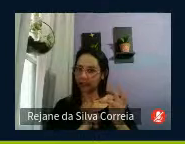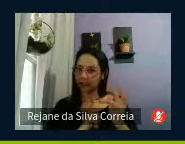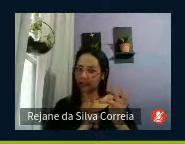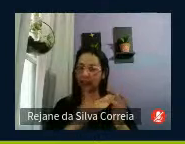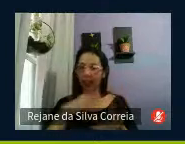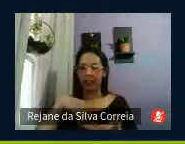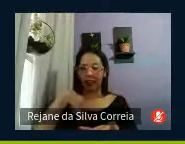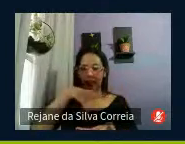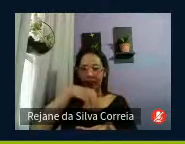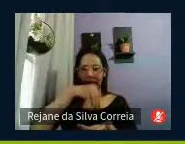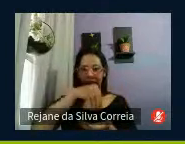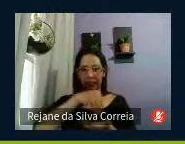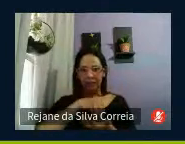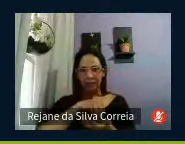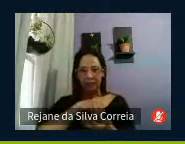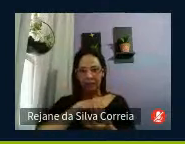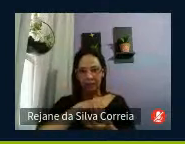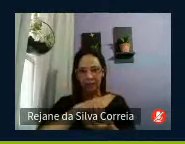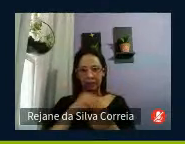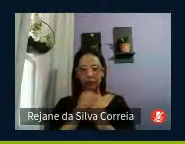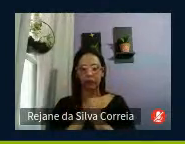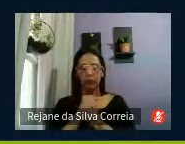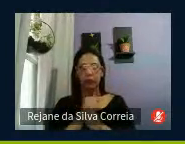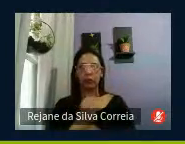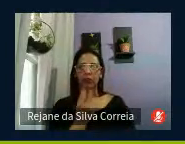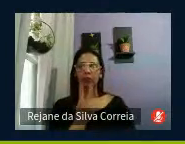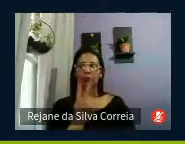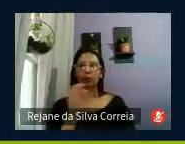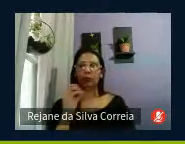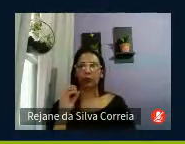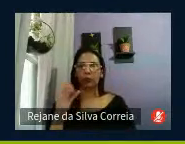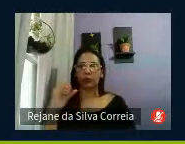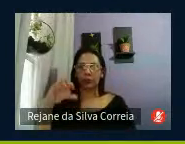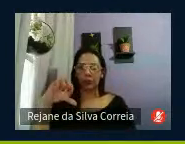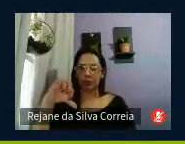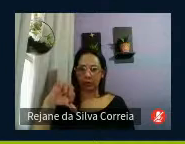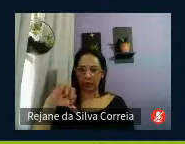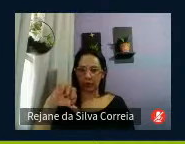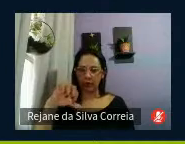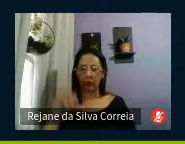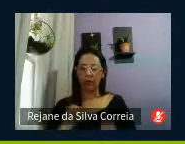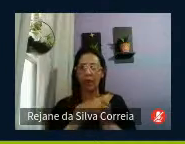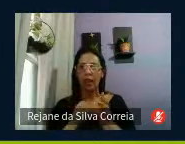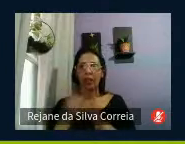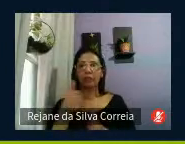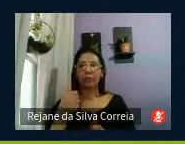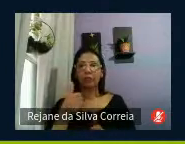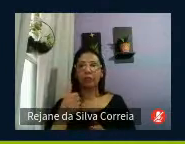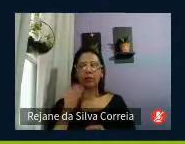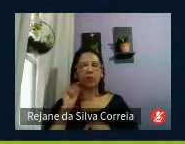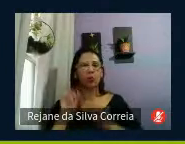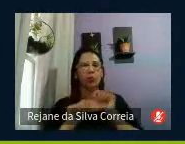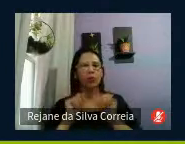NAPNs em 2009, né, nas primeiras discussões da reunião que foi